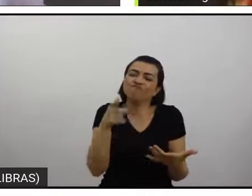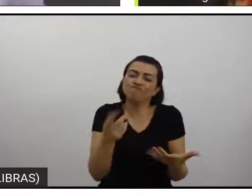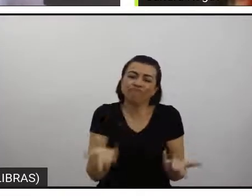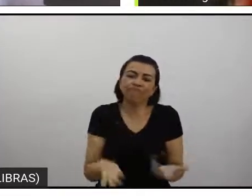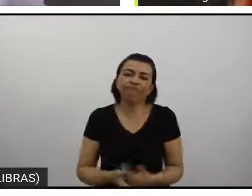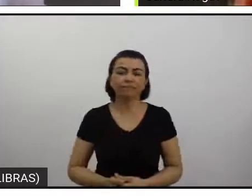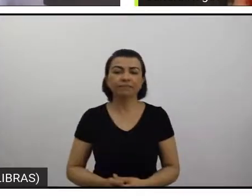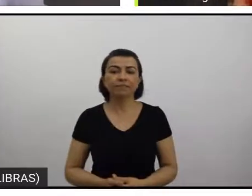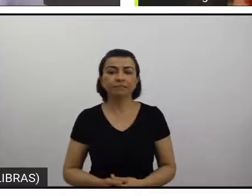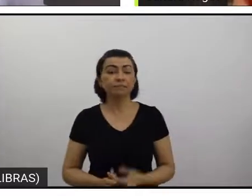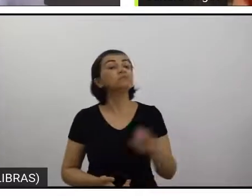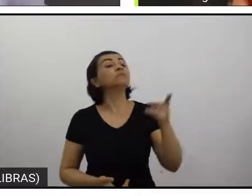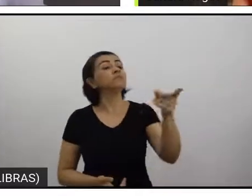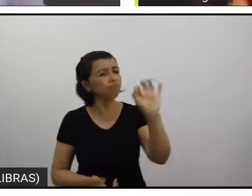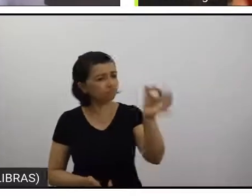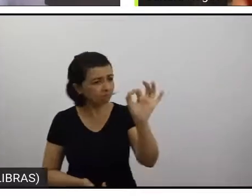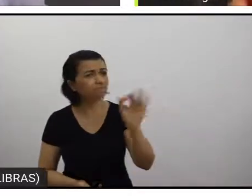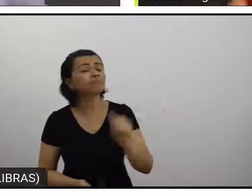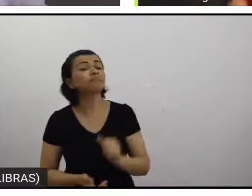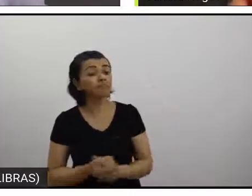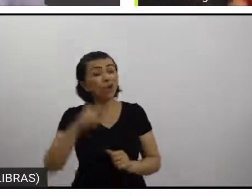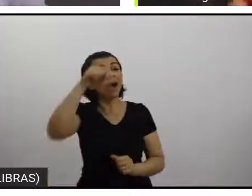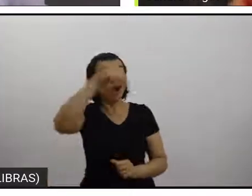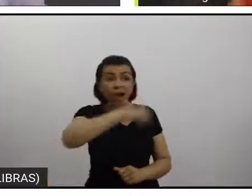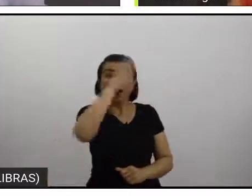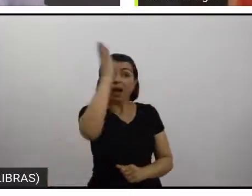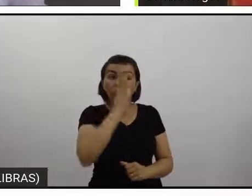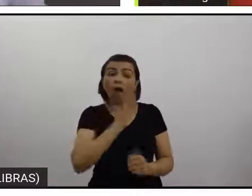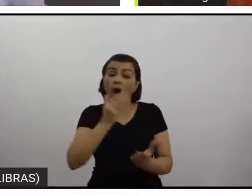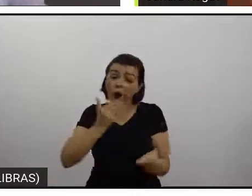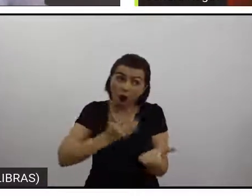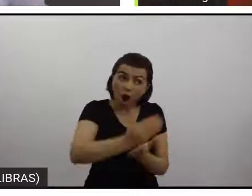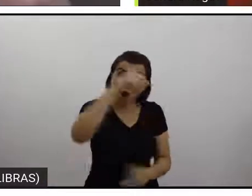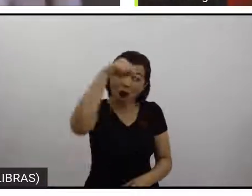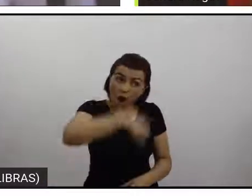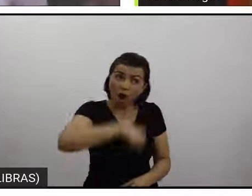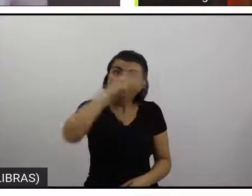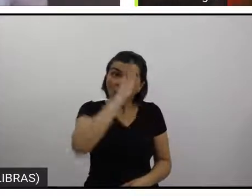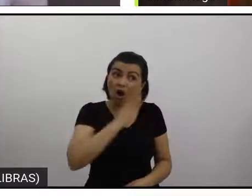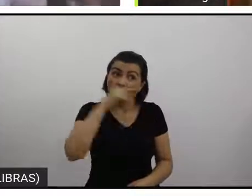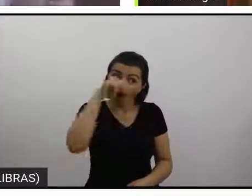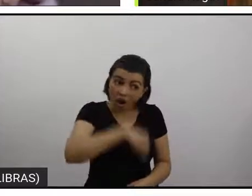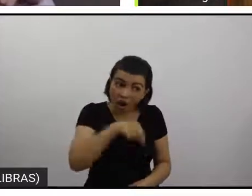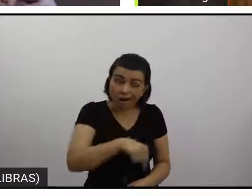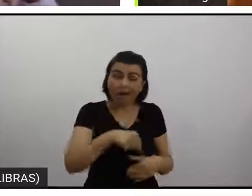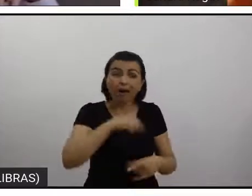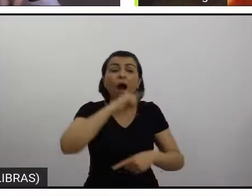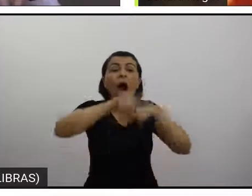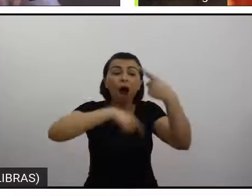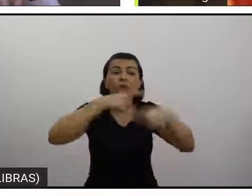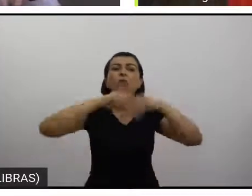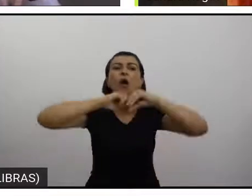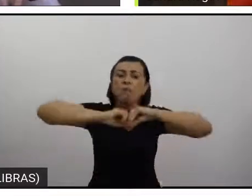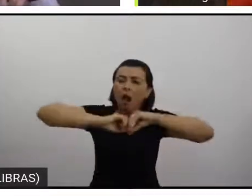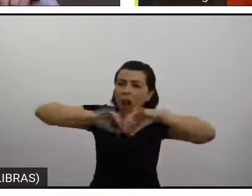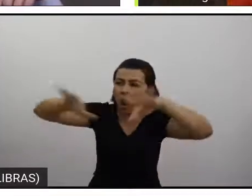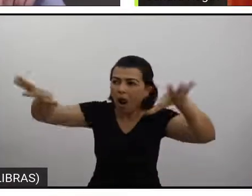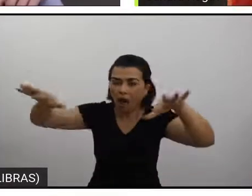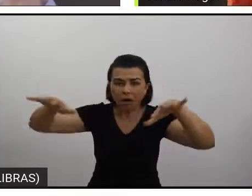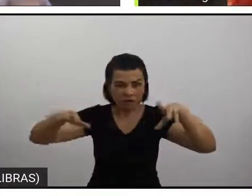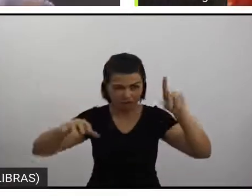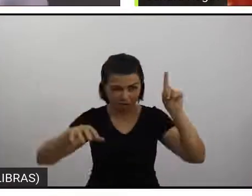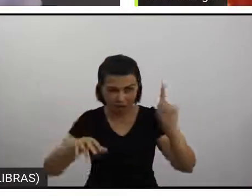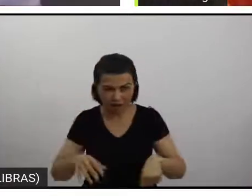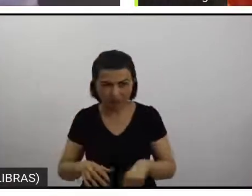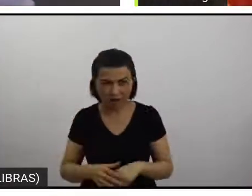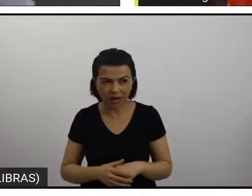e depois levada, e você acompanhou, lógico, né? Toda essa construção das videocabines, e ela